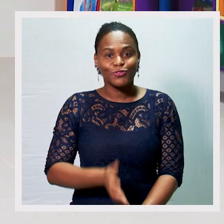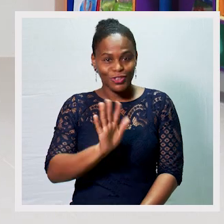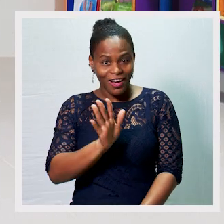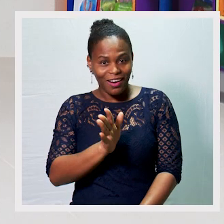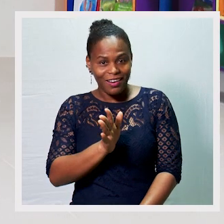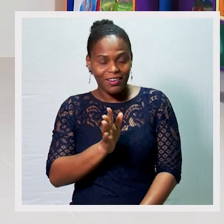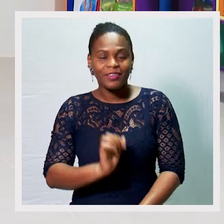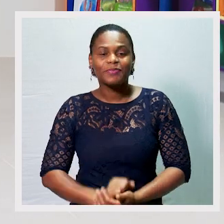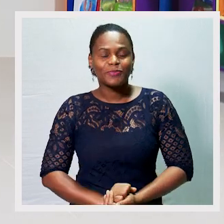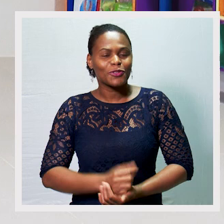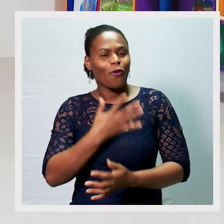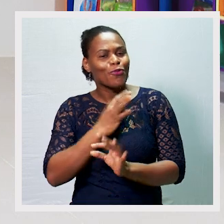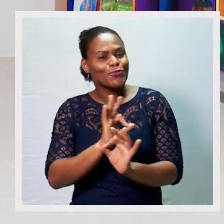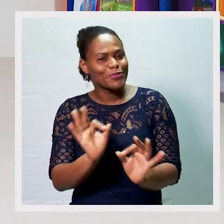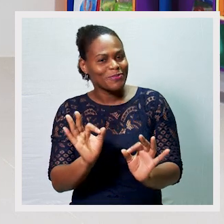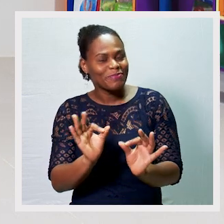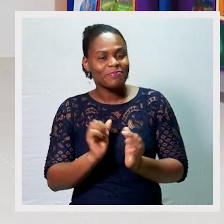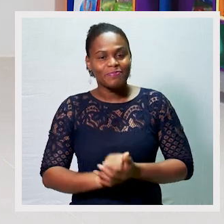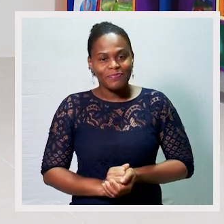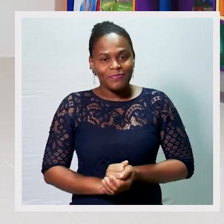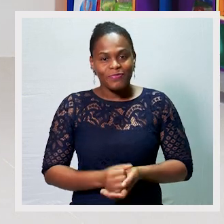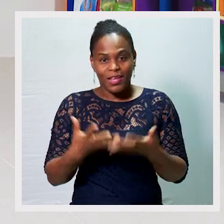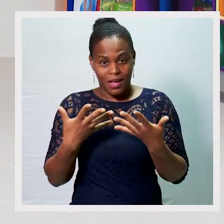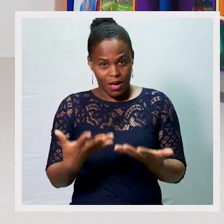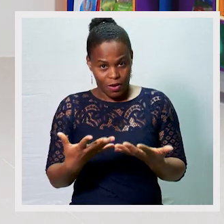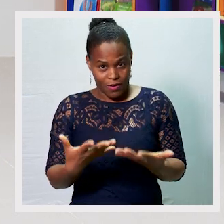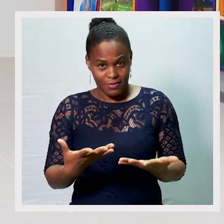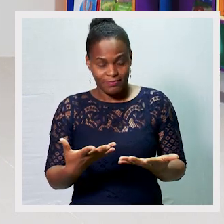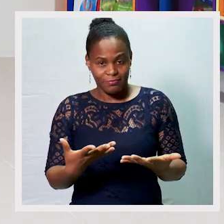Já está? Ótimo. Agora,